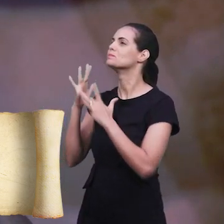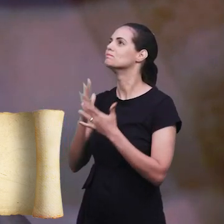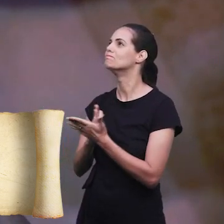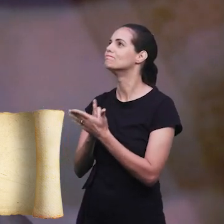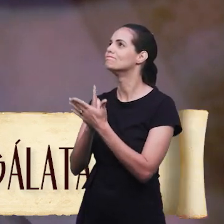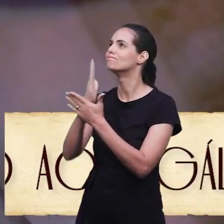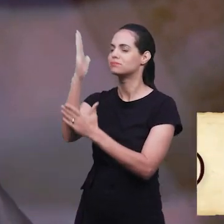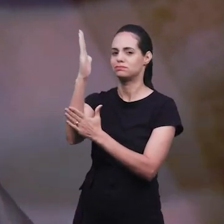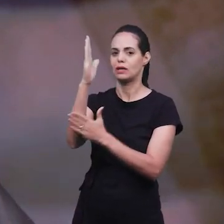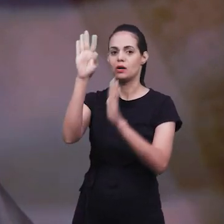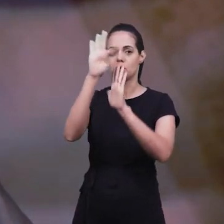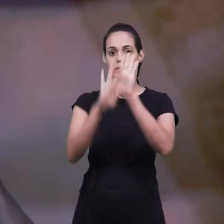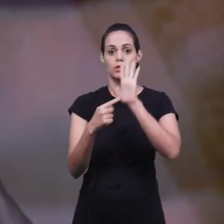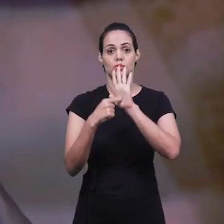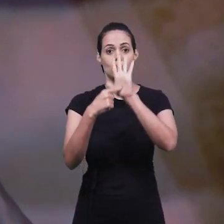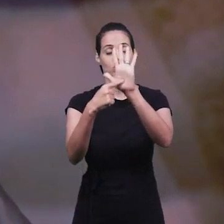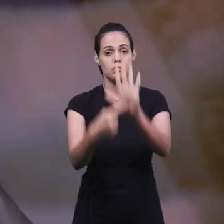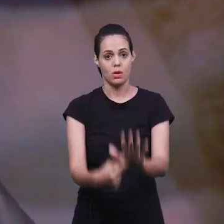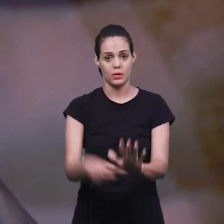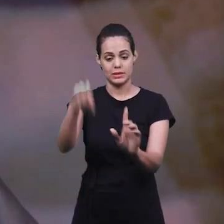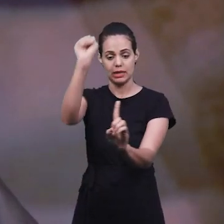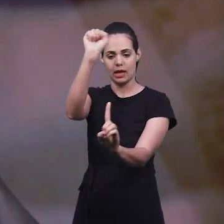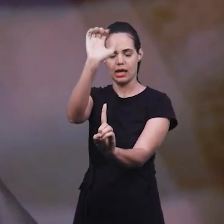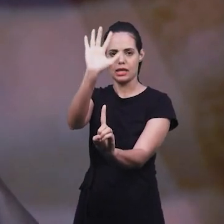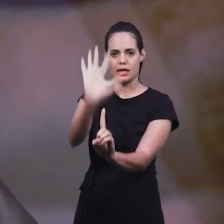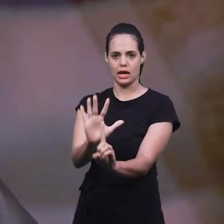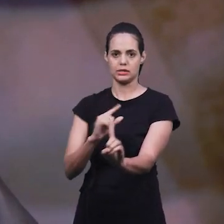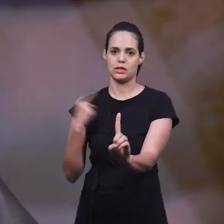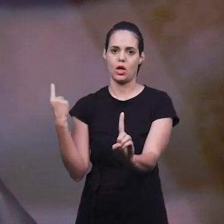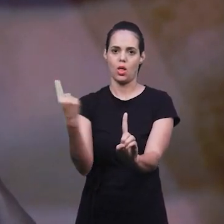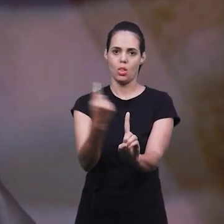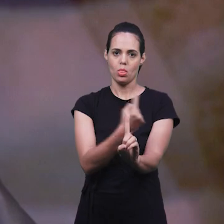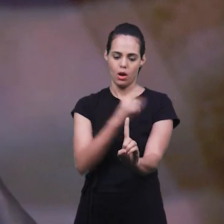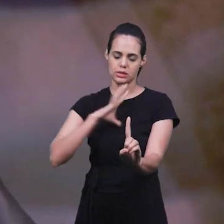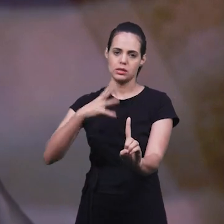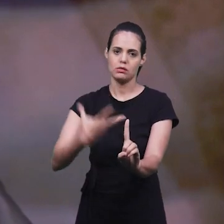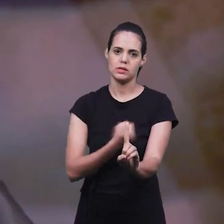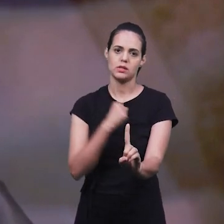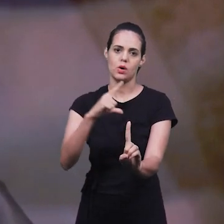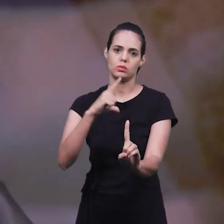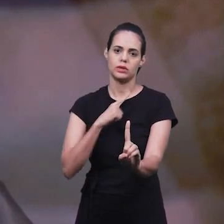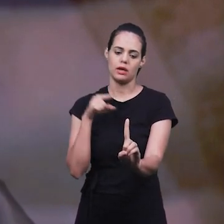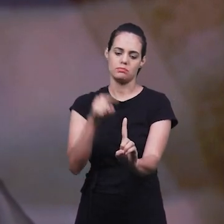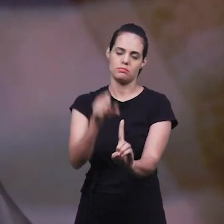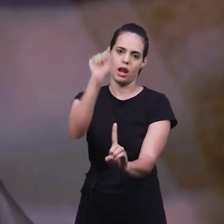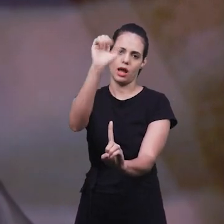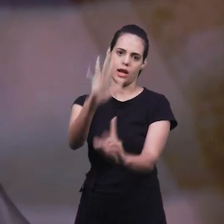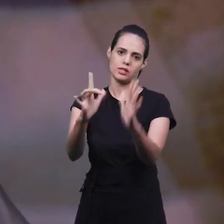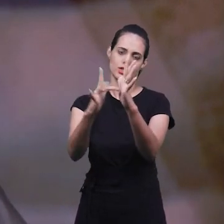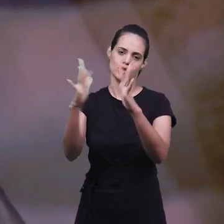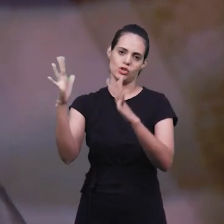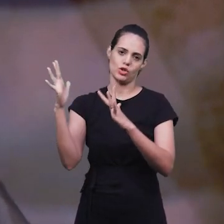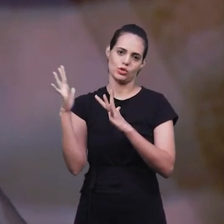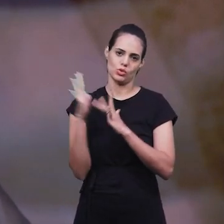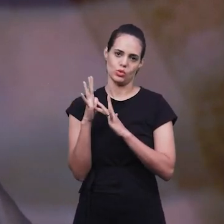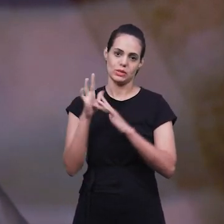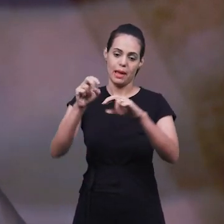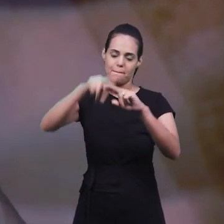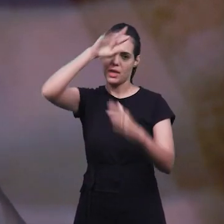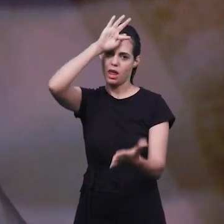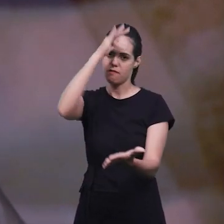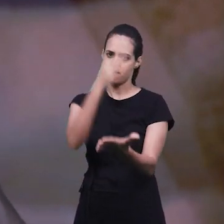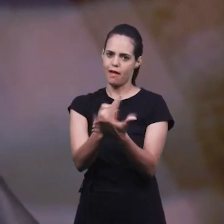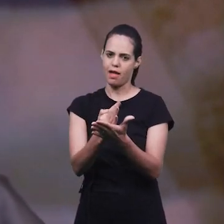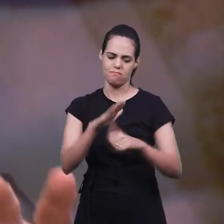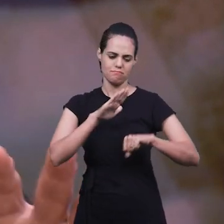e sermos salvos. Pela graça sois salvos mediante a fé. Isso não vem de